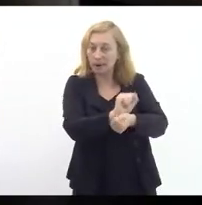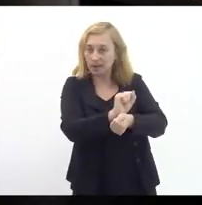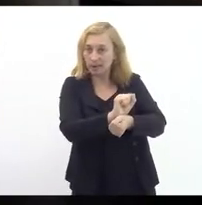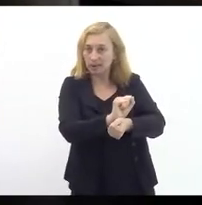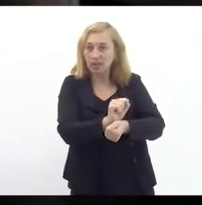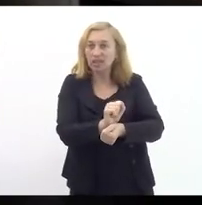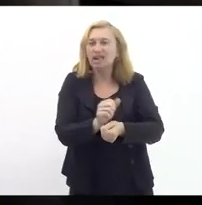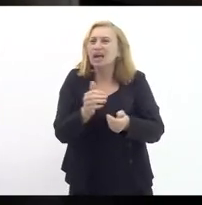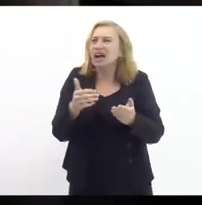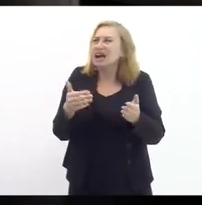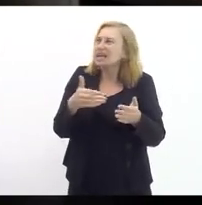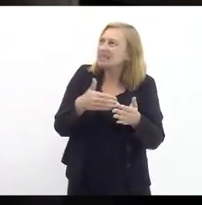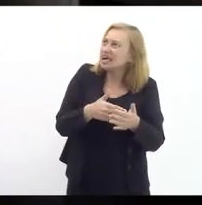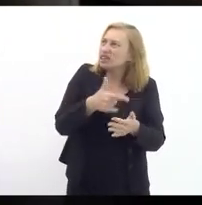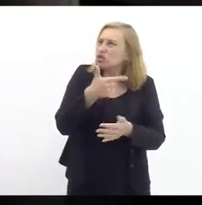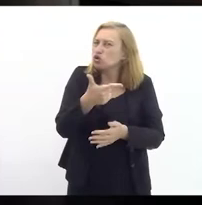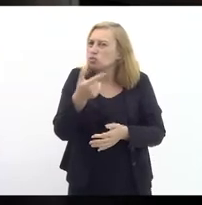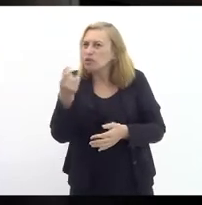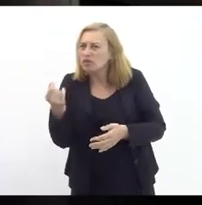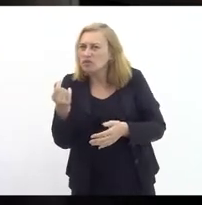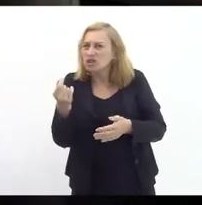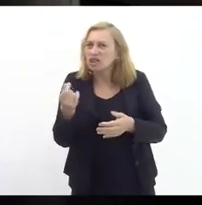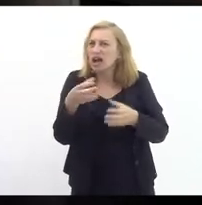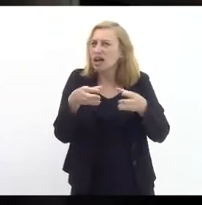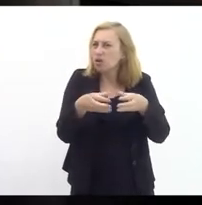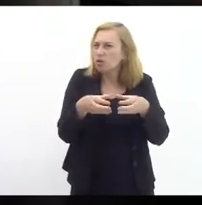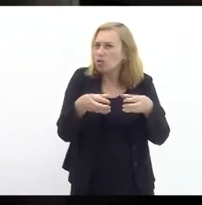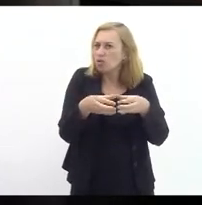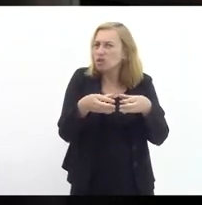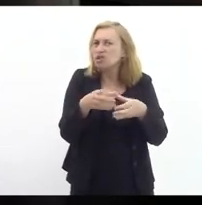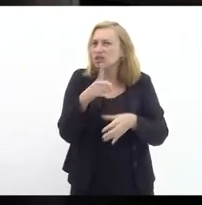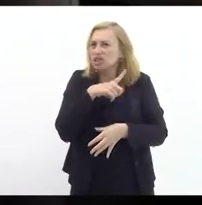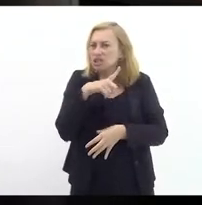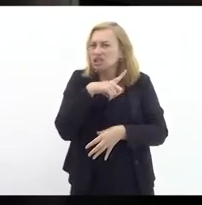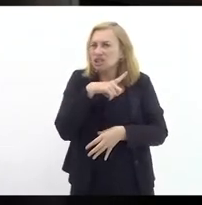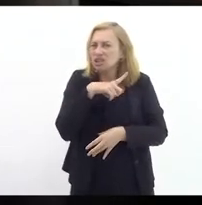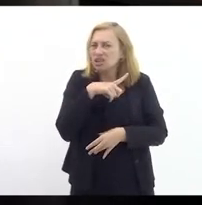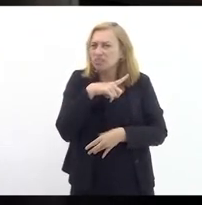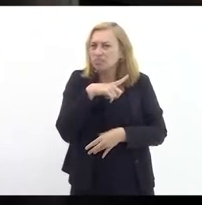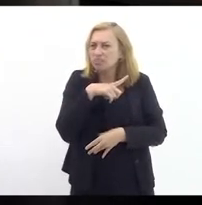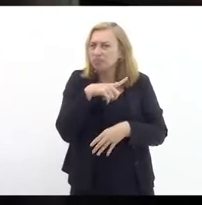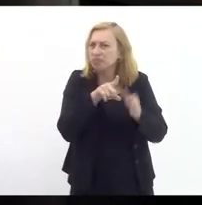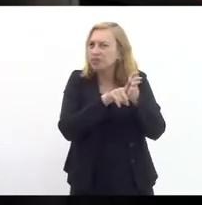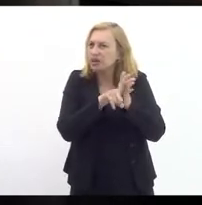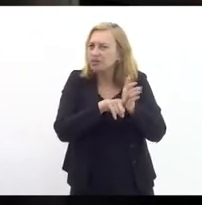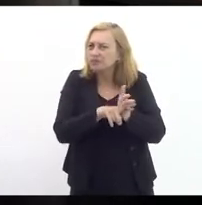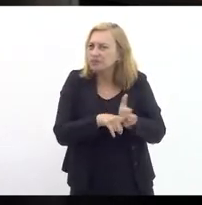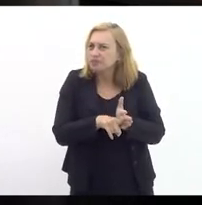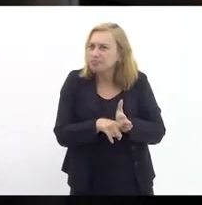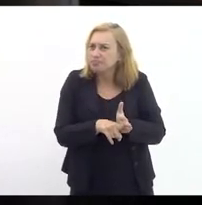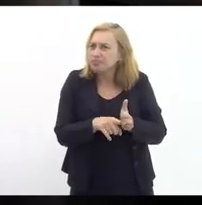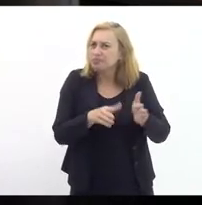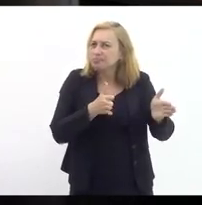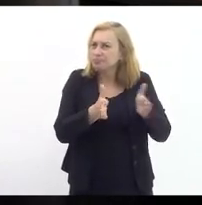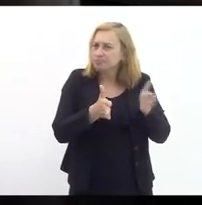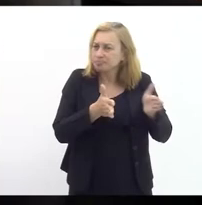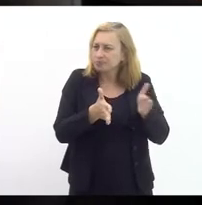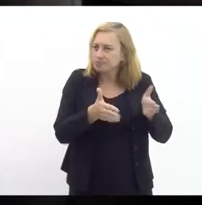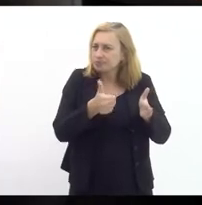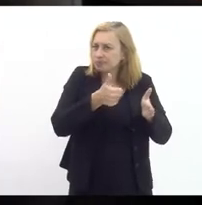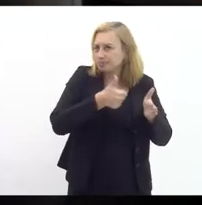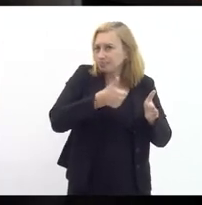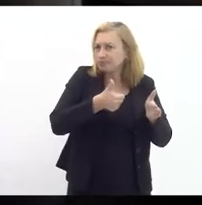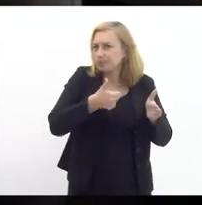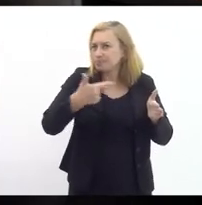Até então, até 2020, a comissão que existia, ela tinha analisado fase 1 e parte da